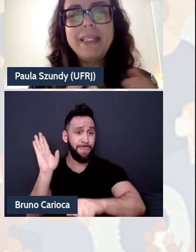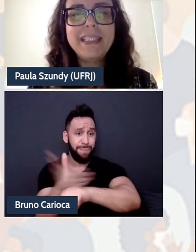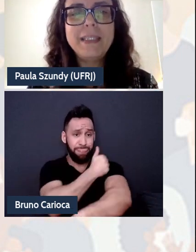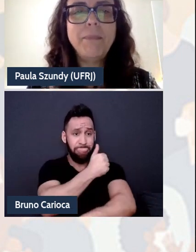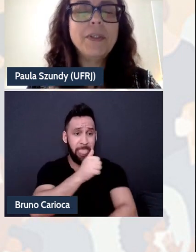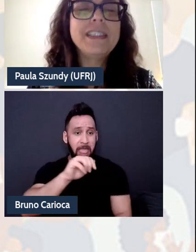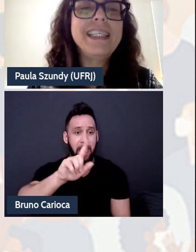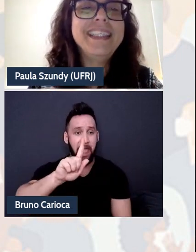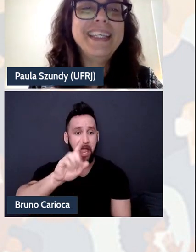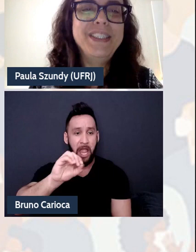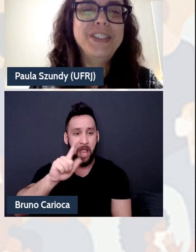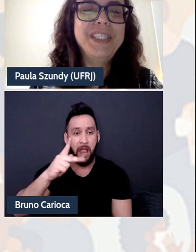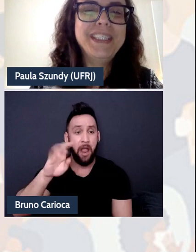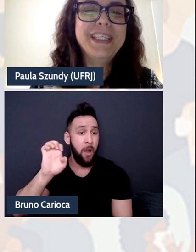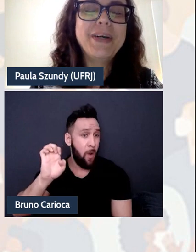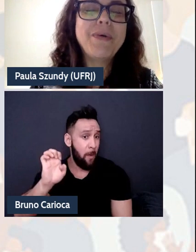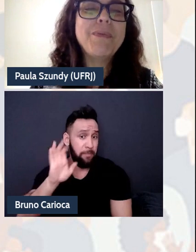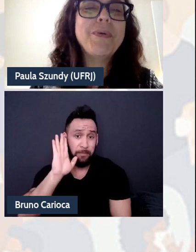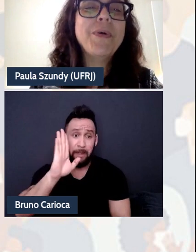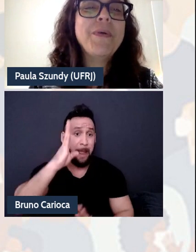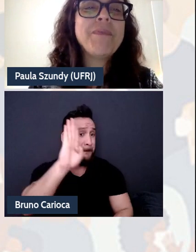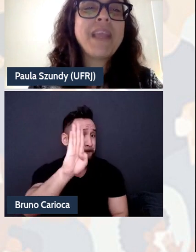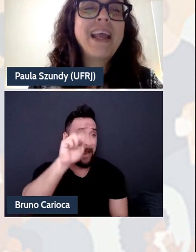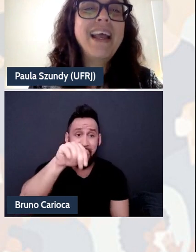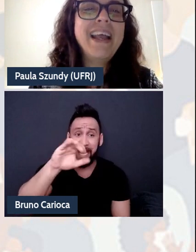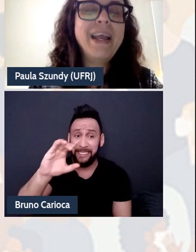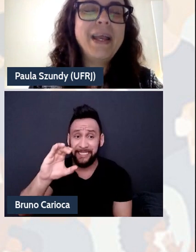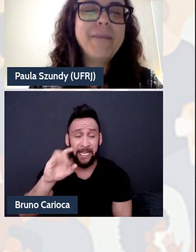própria BNCC pode ser entendida, né, como